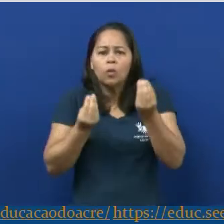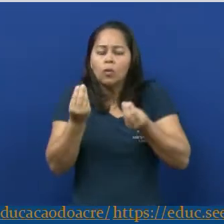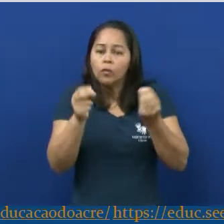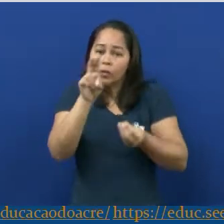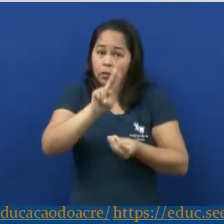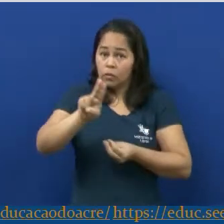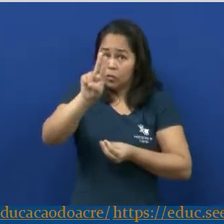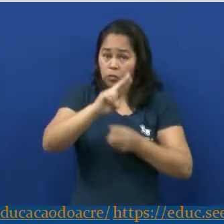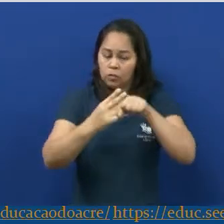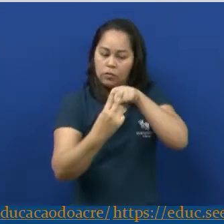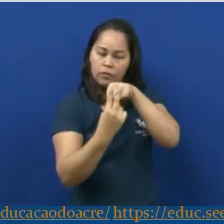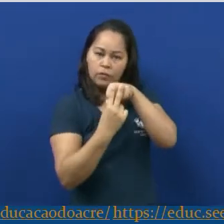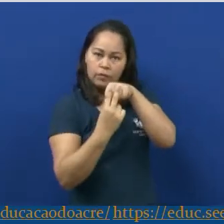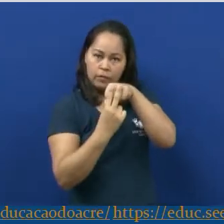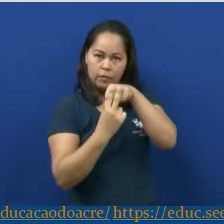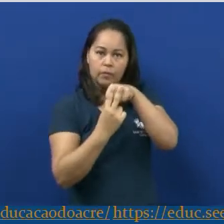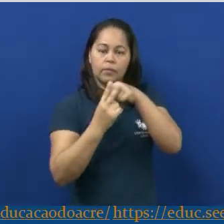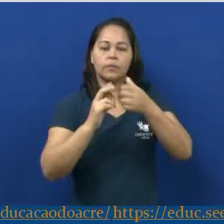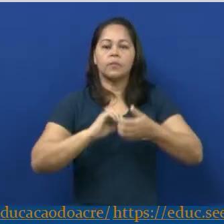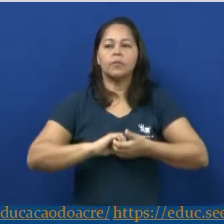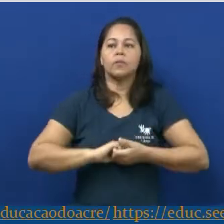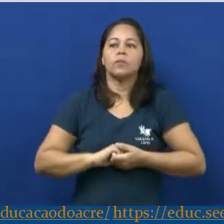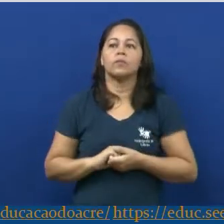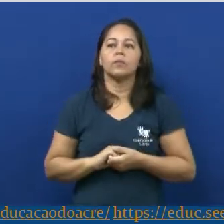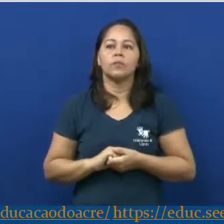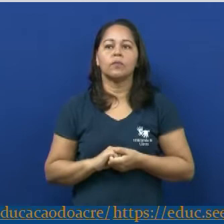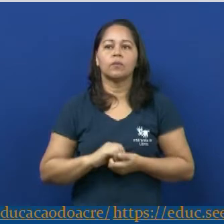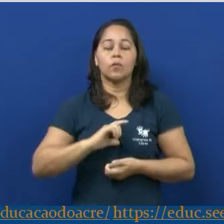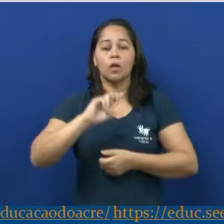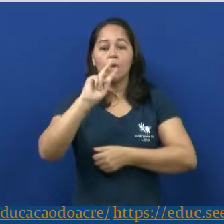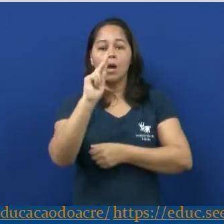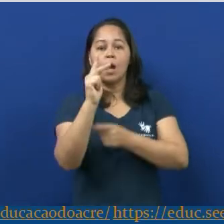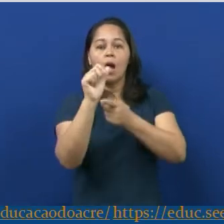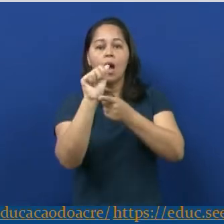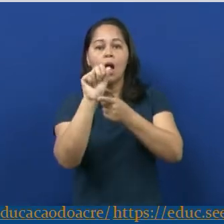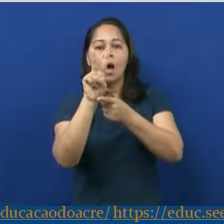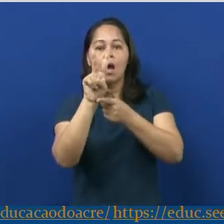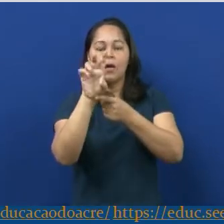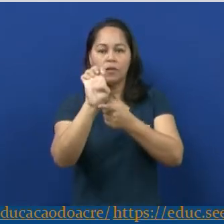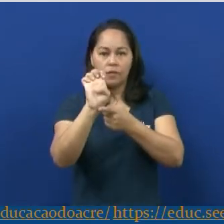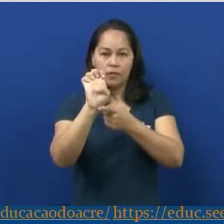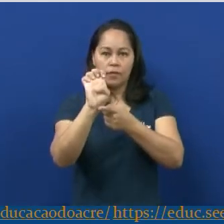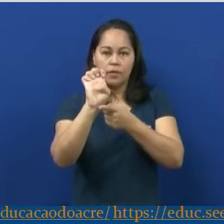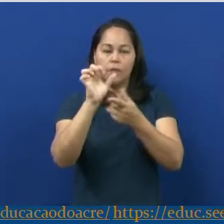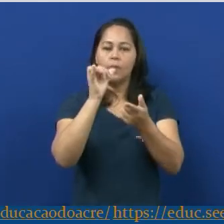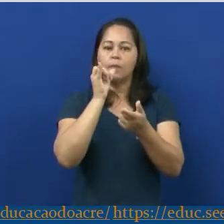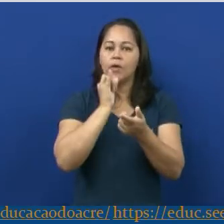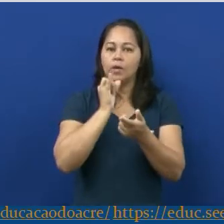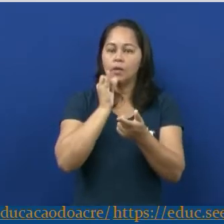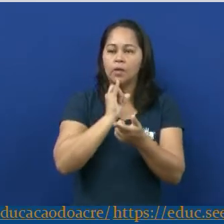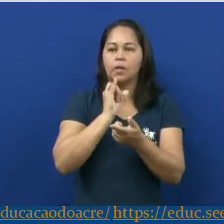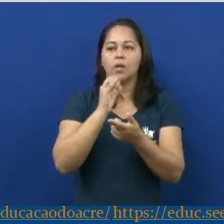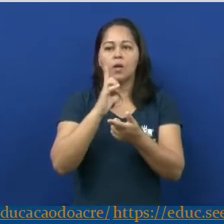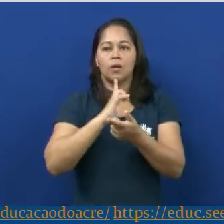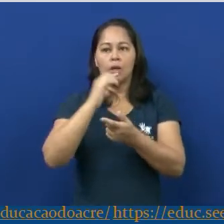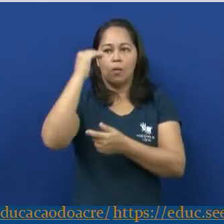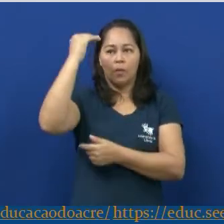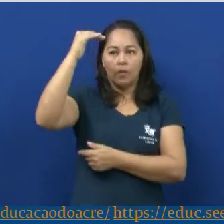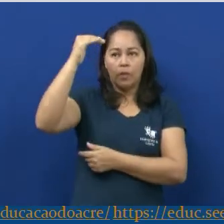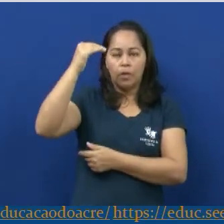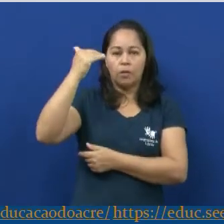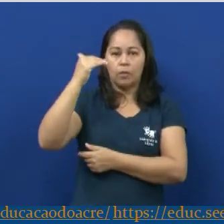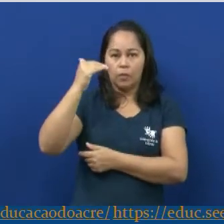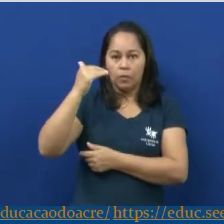contração do verbo has que é o verbo auxiliar the present perfect com os pronomes as eu